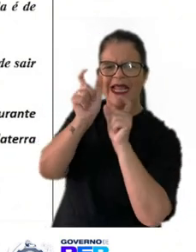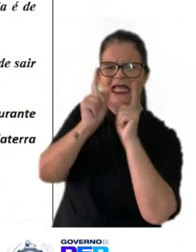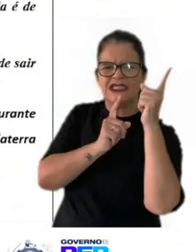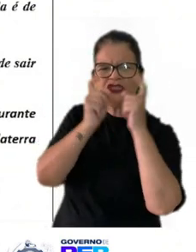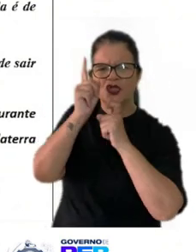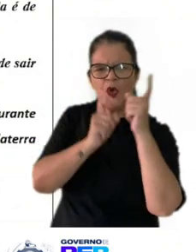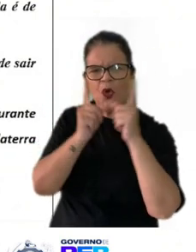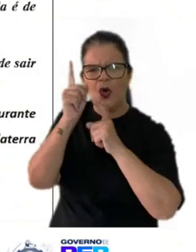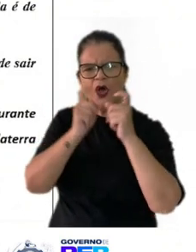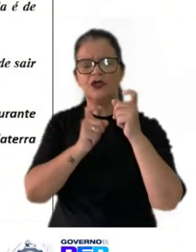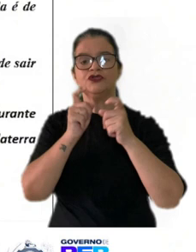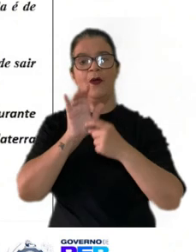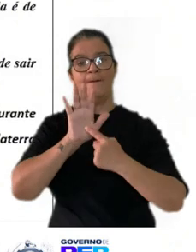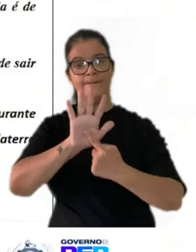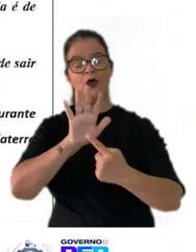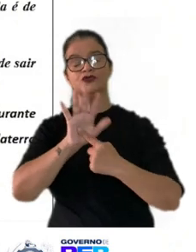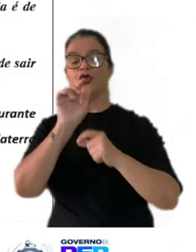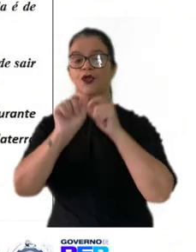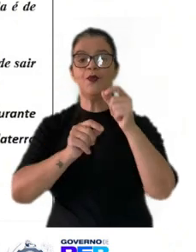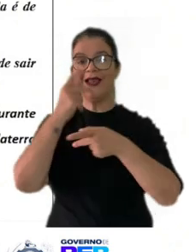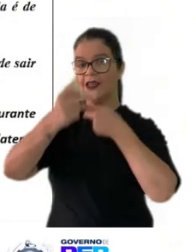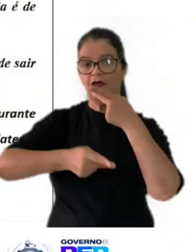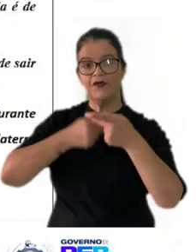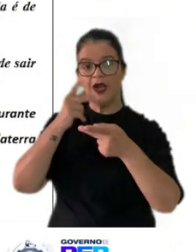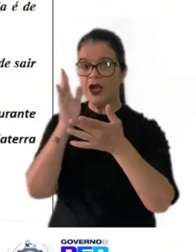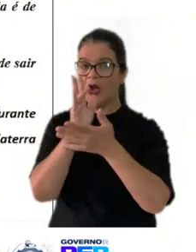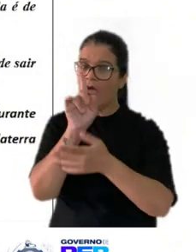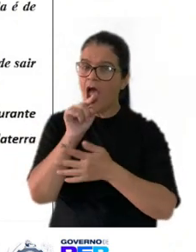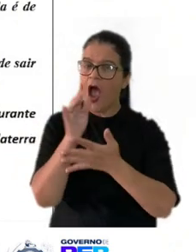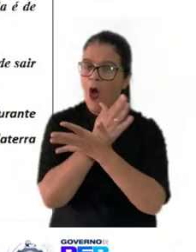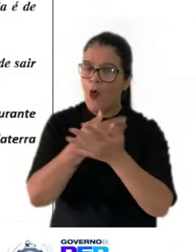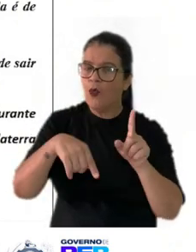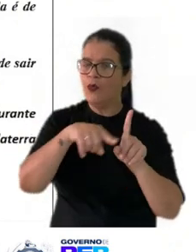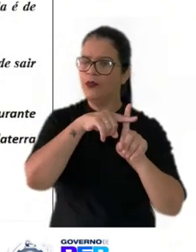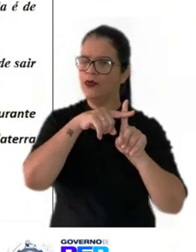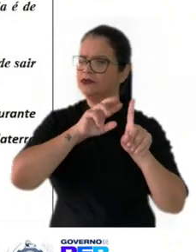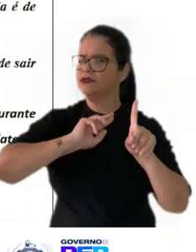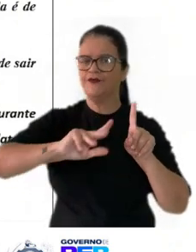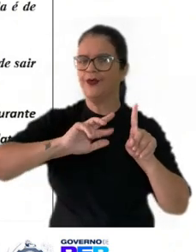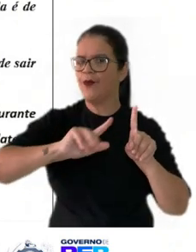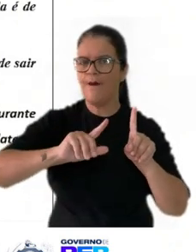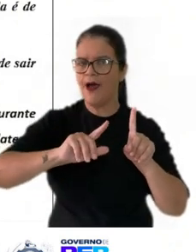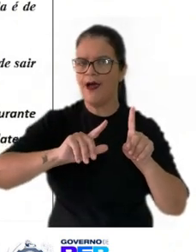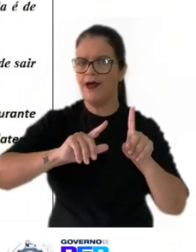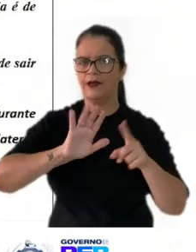indicam que o que ele está falando não é algo muito positivo não demonstra que ele está